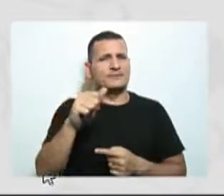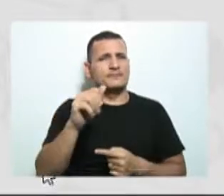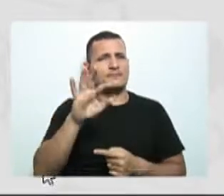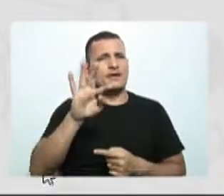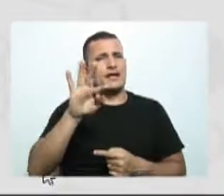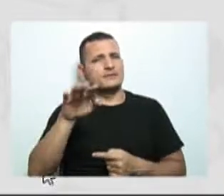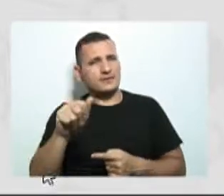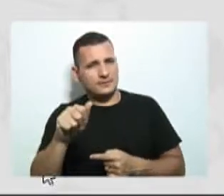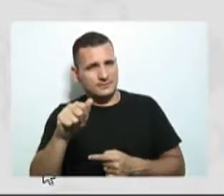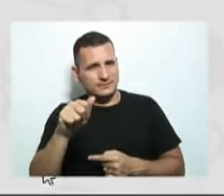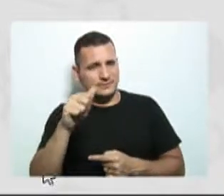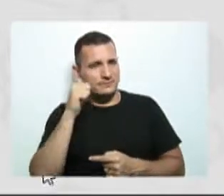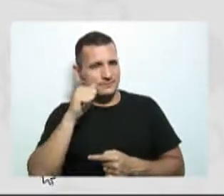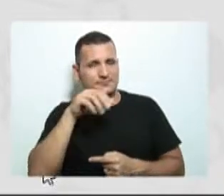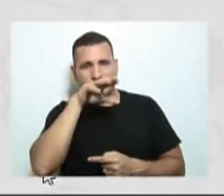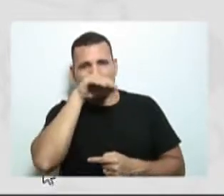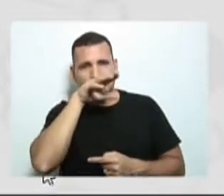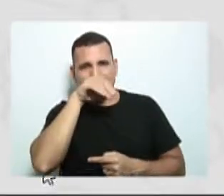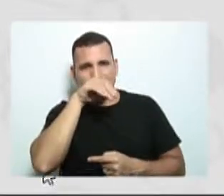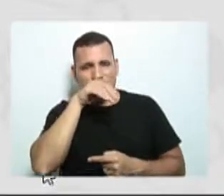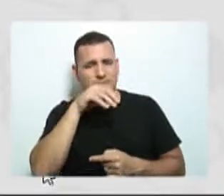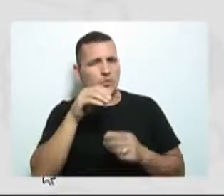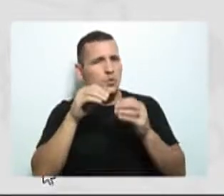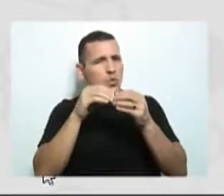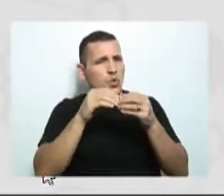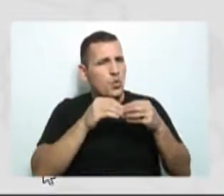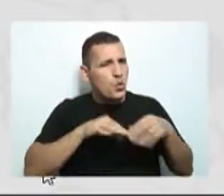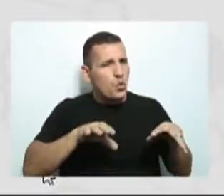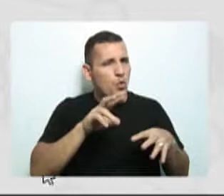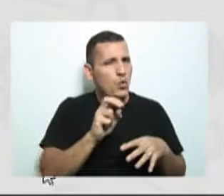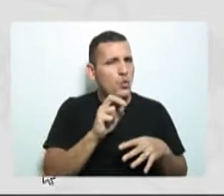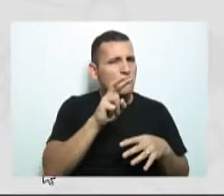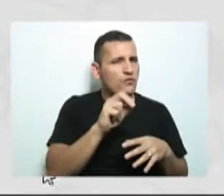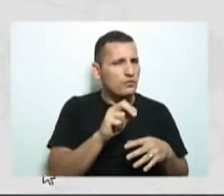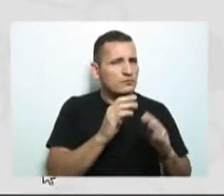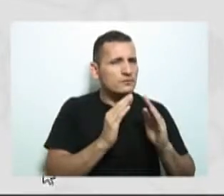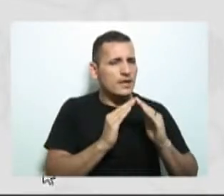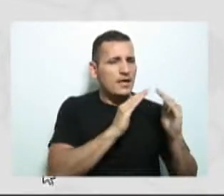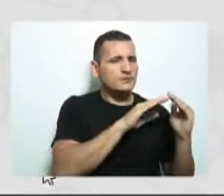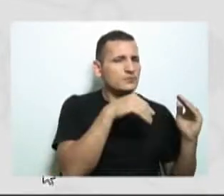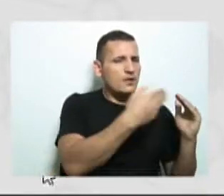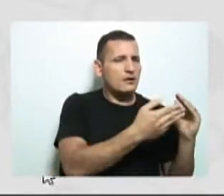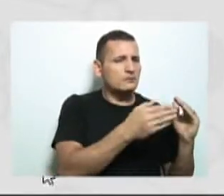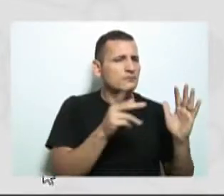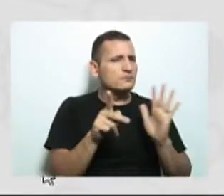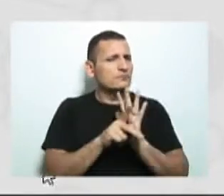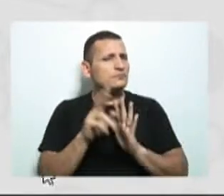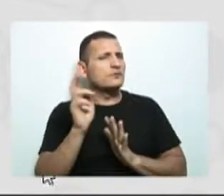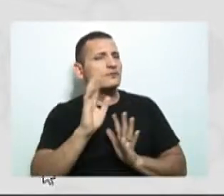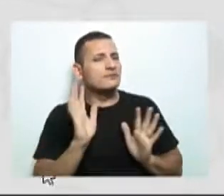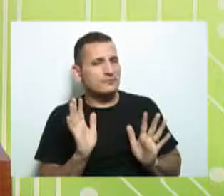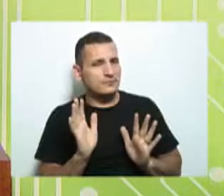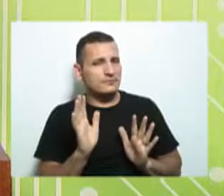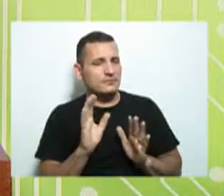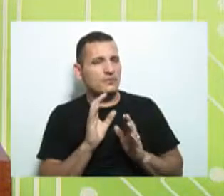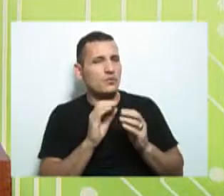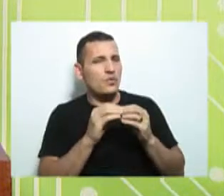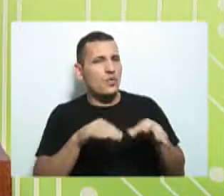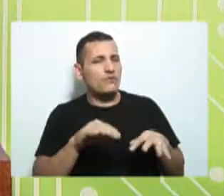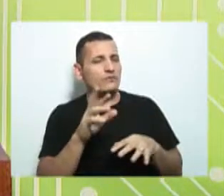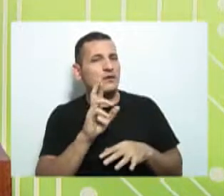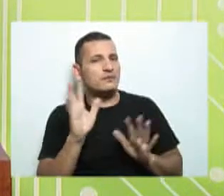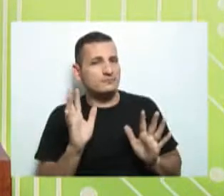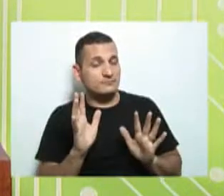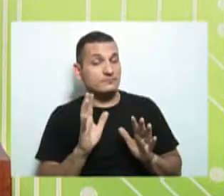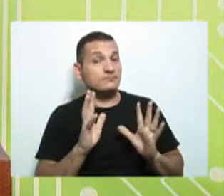legislação brasileira, se uma pata botasse um ovo no quintal do vizinho, a quem pertenceria o ovo? Atenção, hein? Tudo que cai